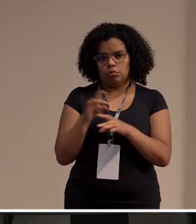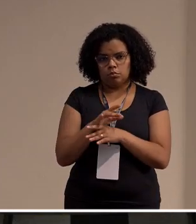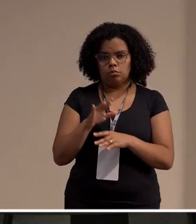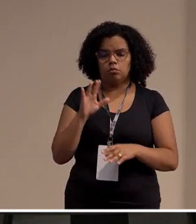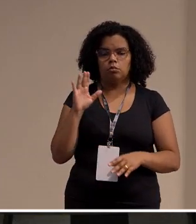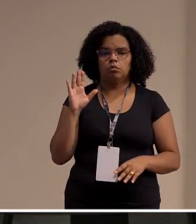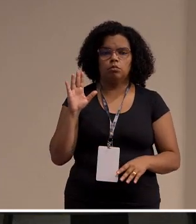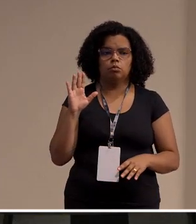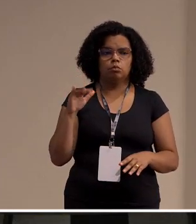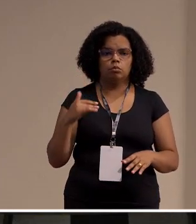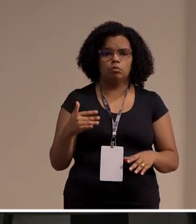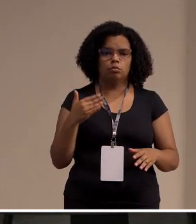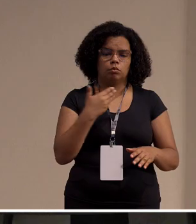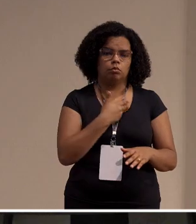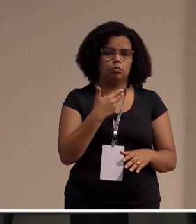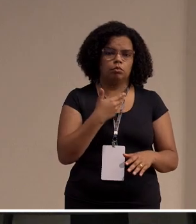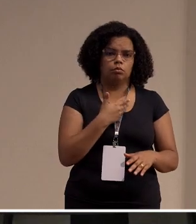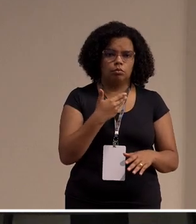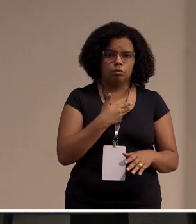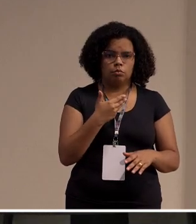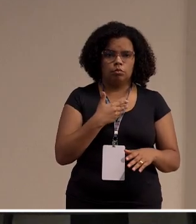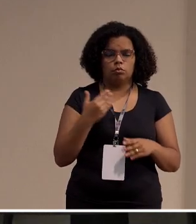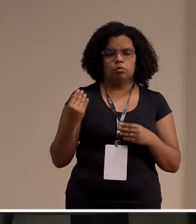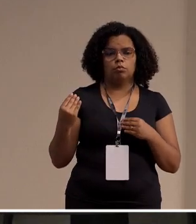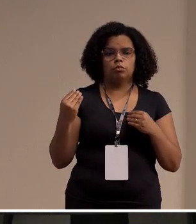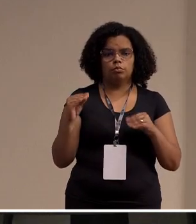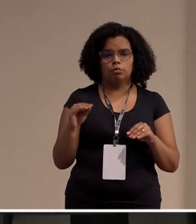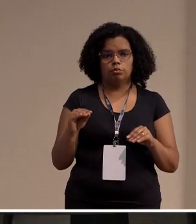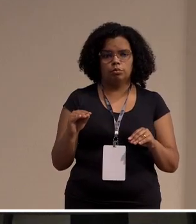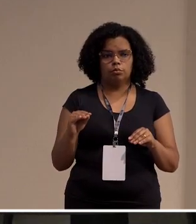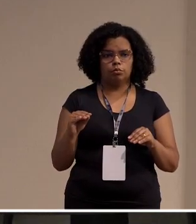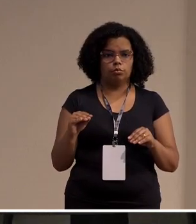amiga minha fez uma postagem